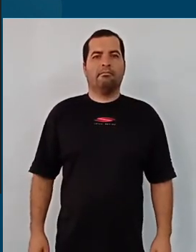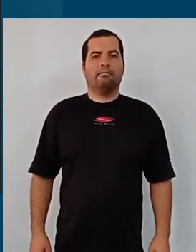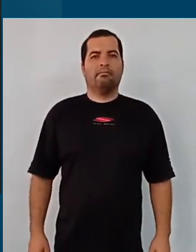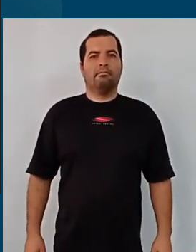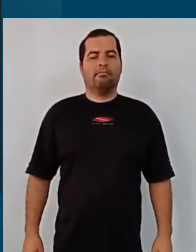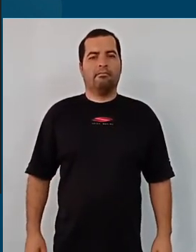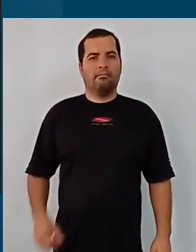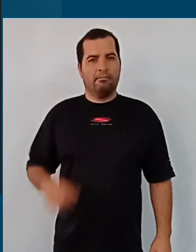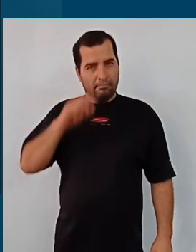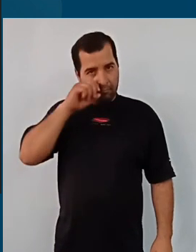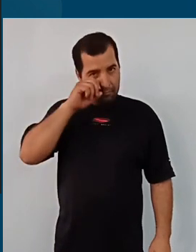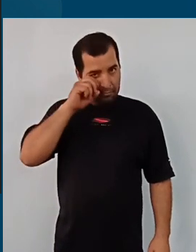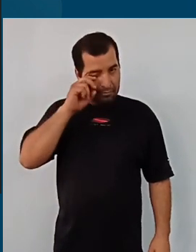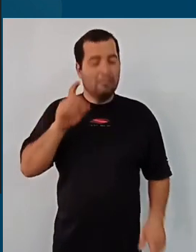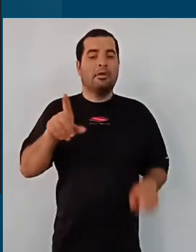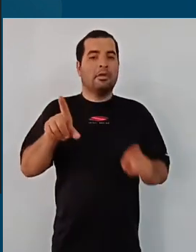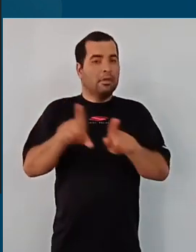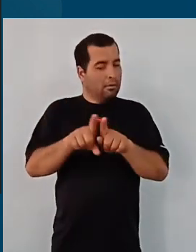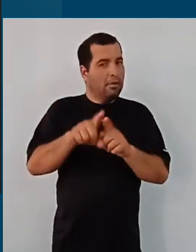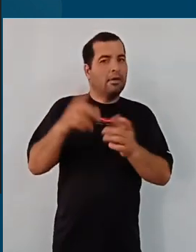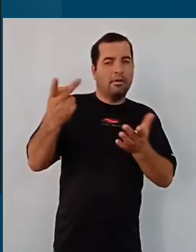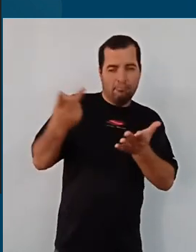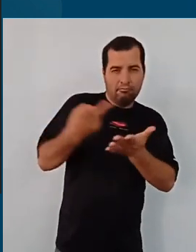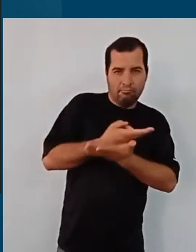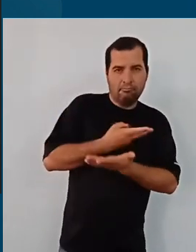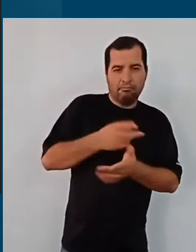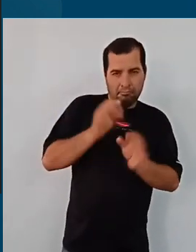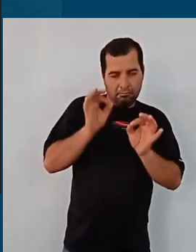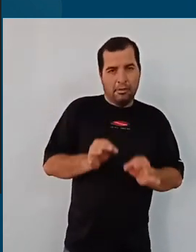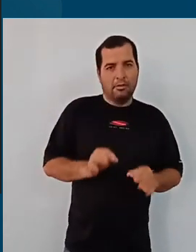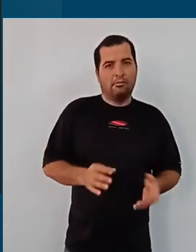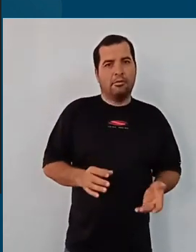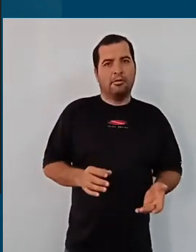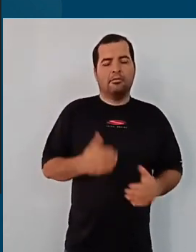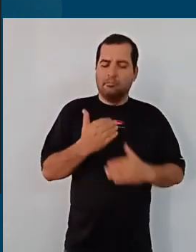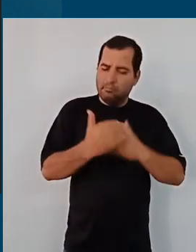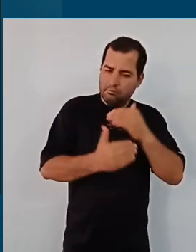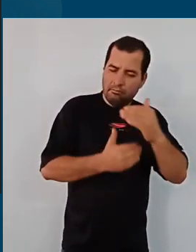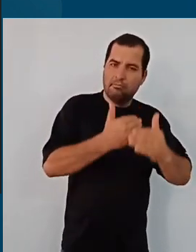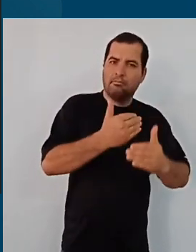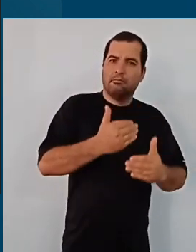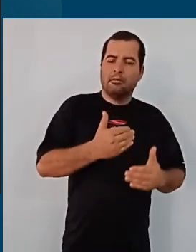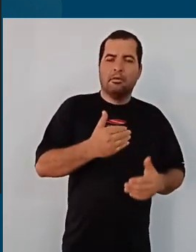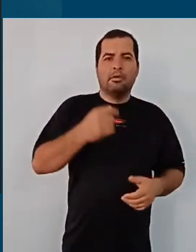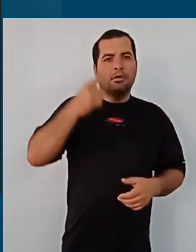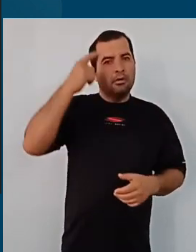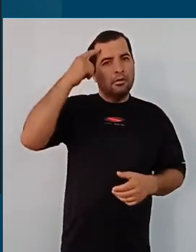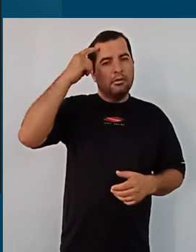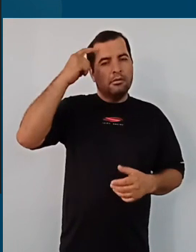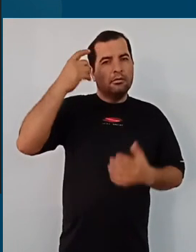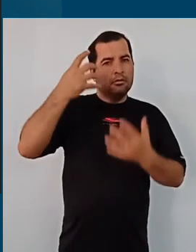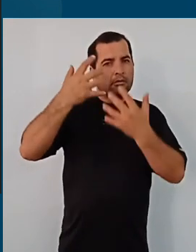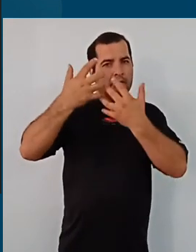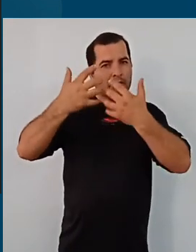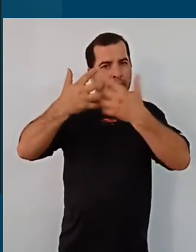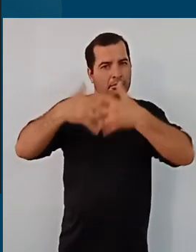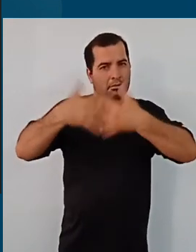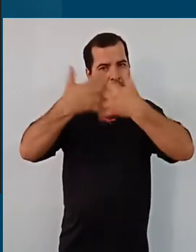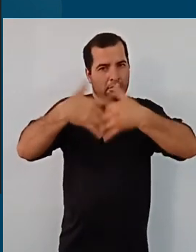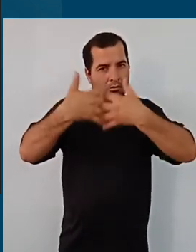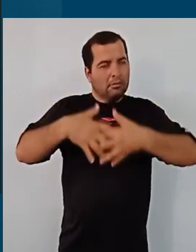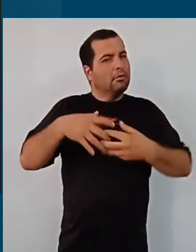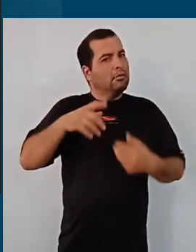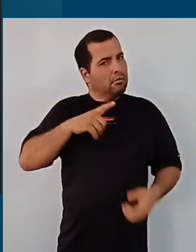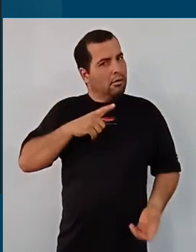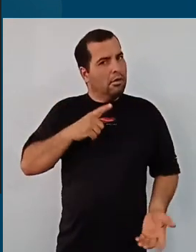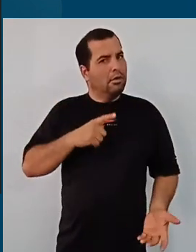Competência é uma coisa um pouco maior. Também acontece aqui, também é constituído de sinapses, mas é